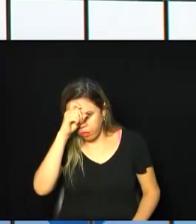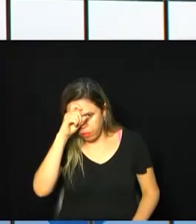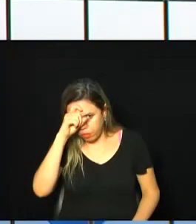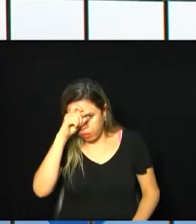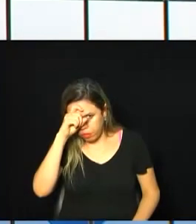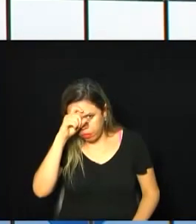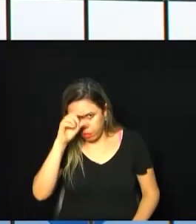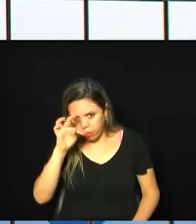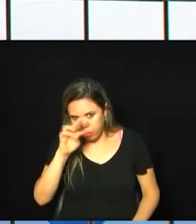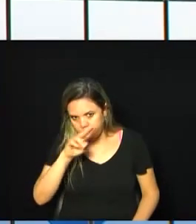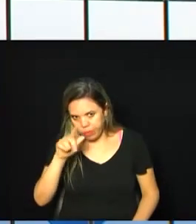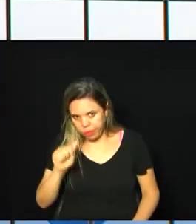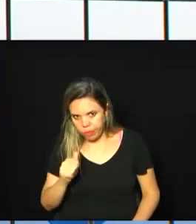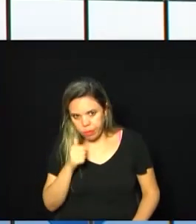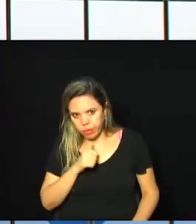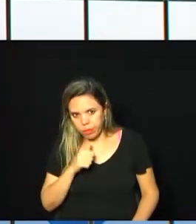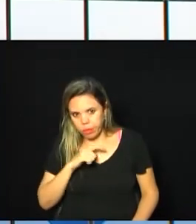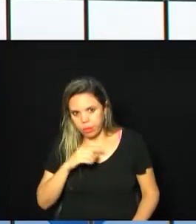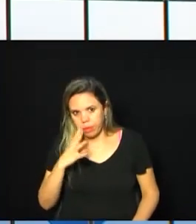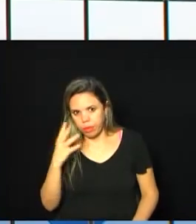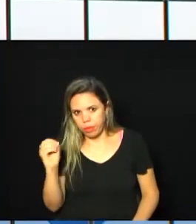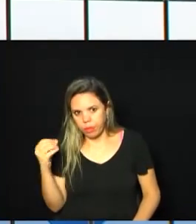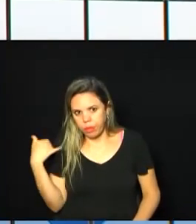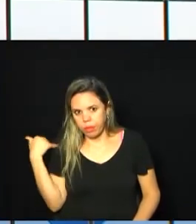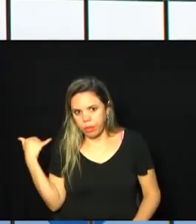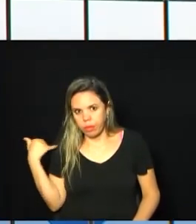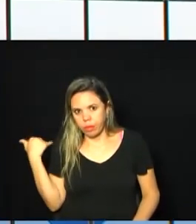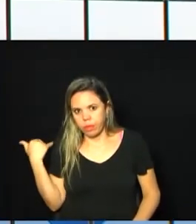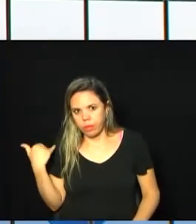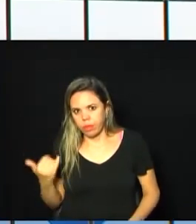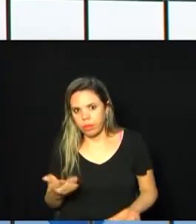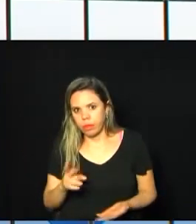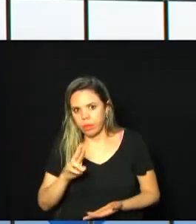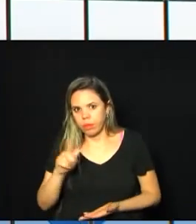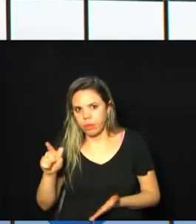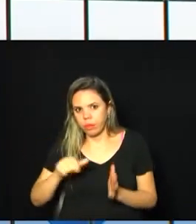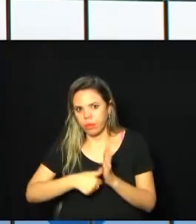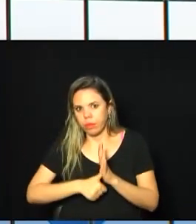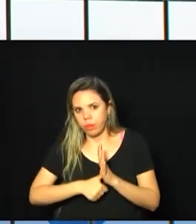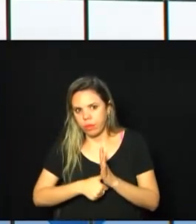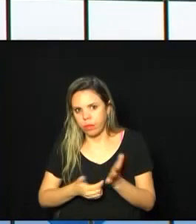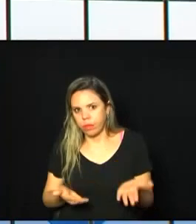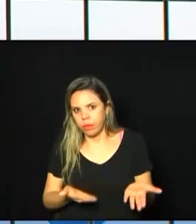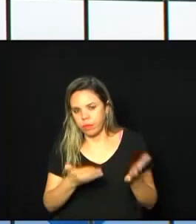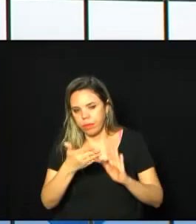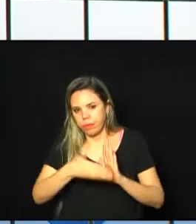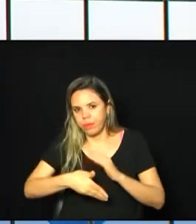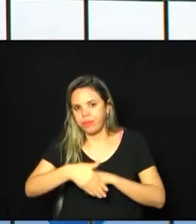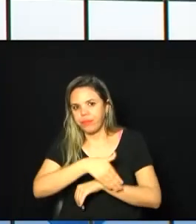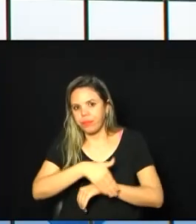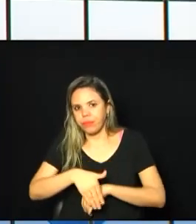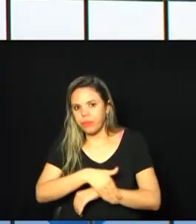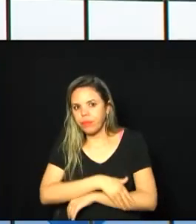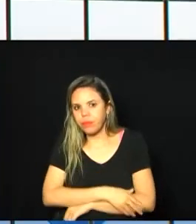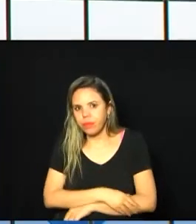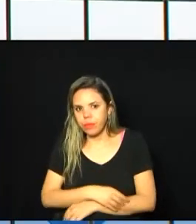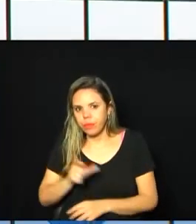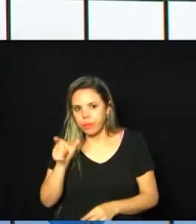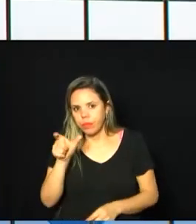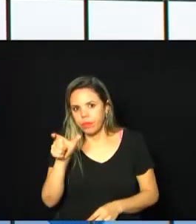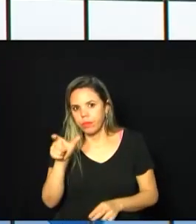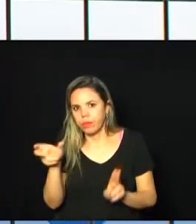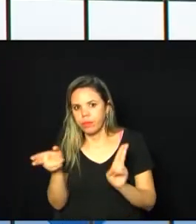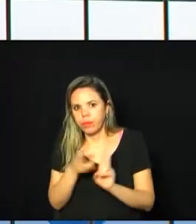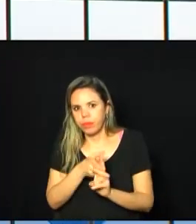Santa Teresa. Você é mulher que tem mais de 40 anos, leve o seu RG, CPF, comprovante de endereço e o cartão do